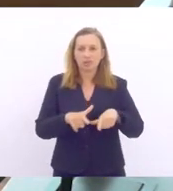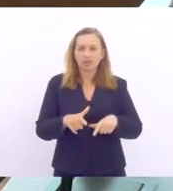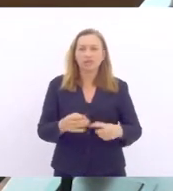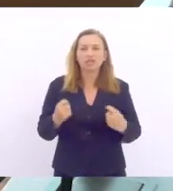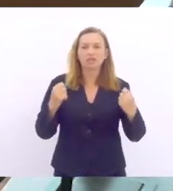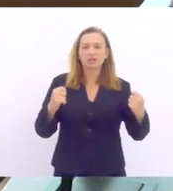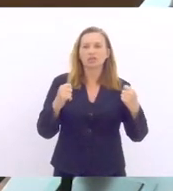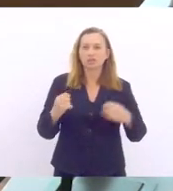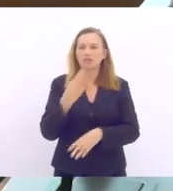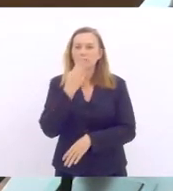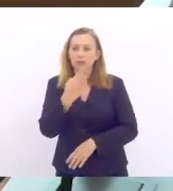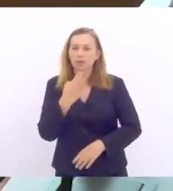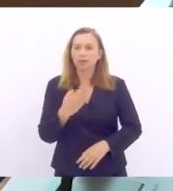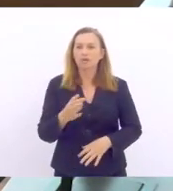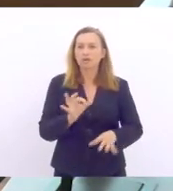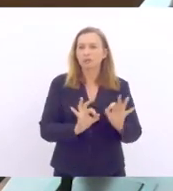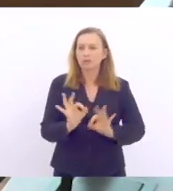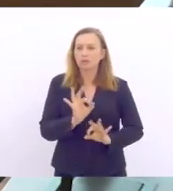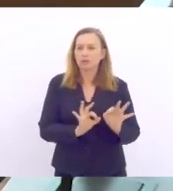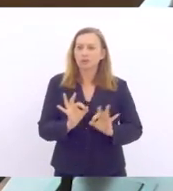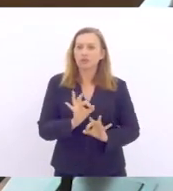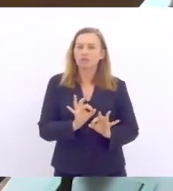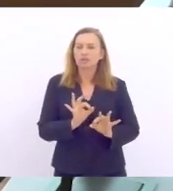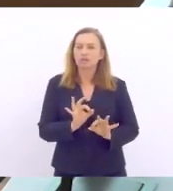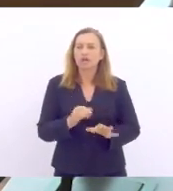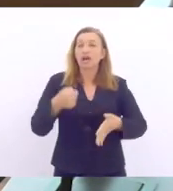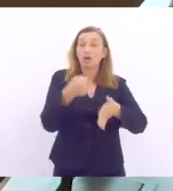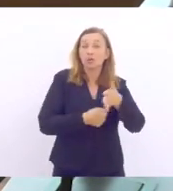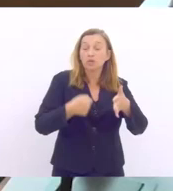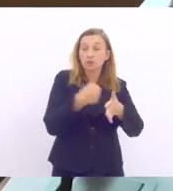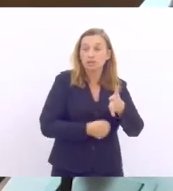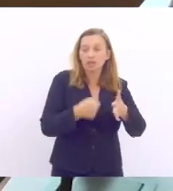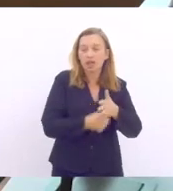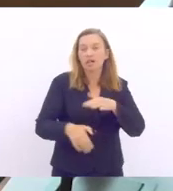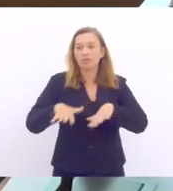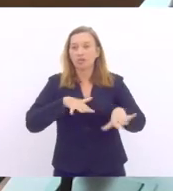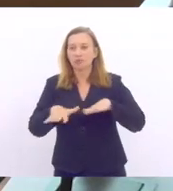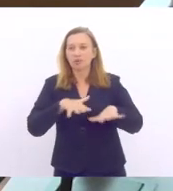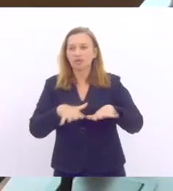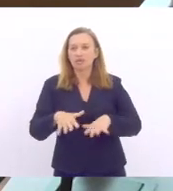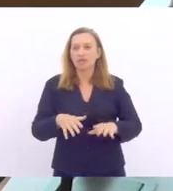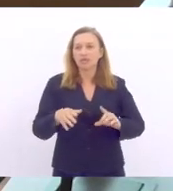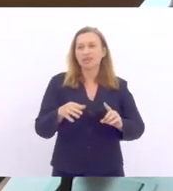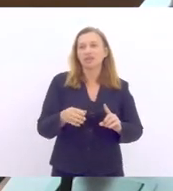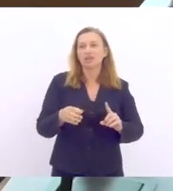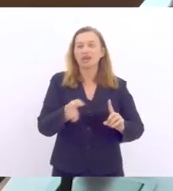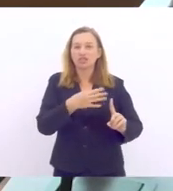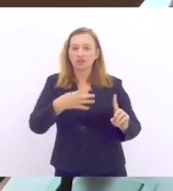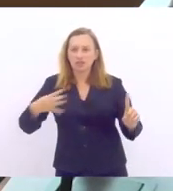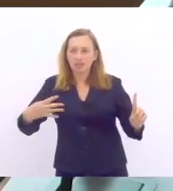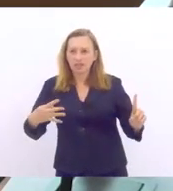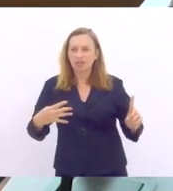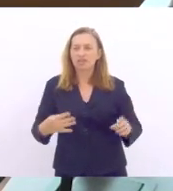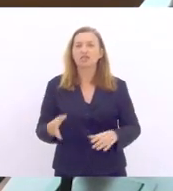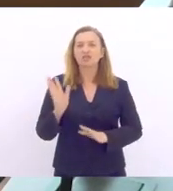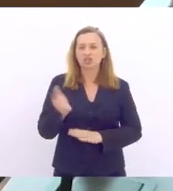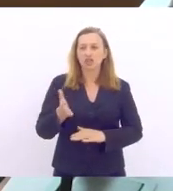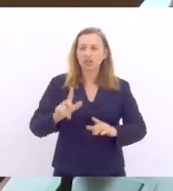torcidas organizadas, elas lutaram pelo movimento LGBTQI, elas já entraram com